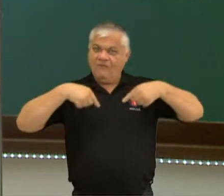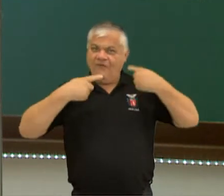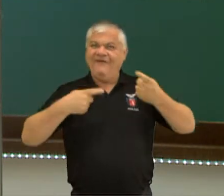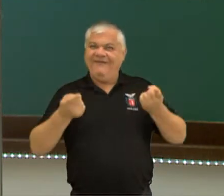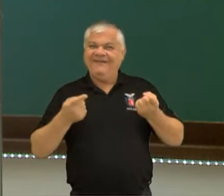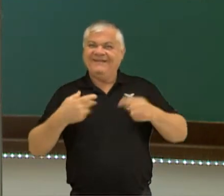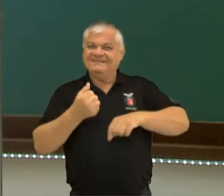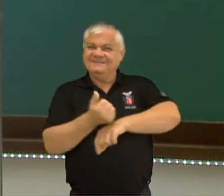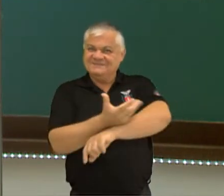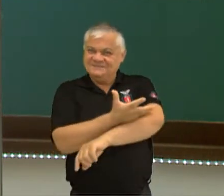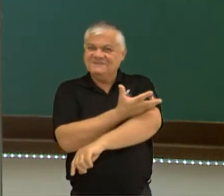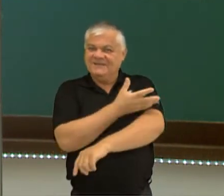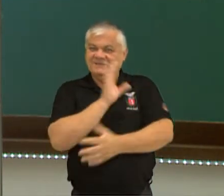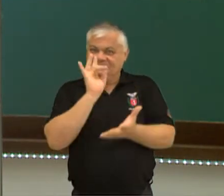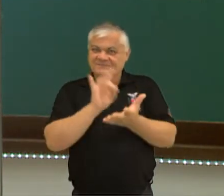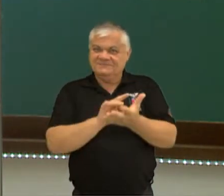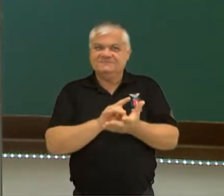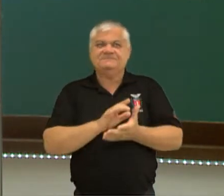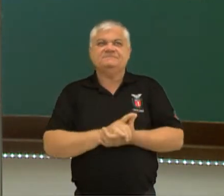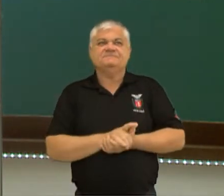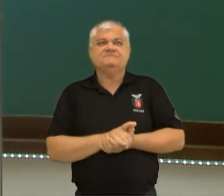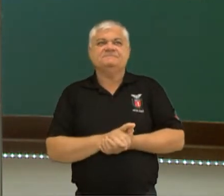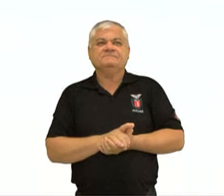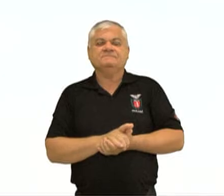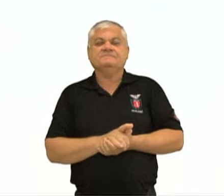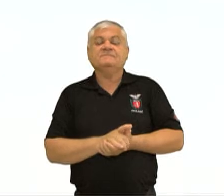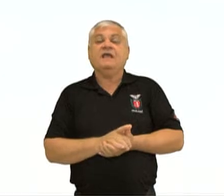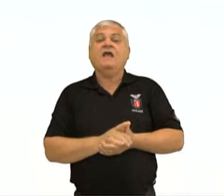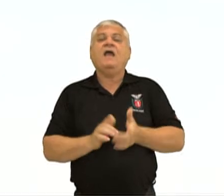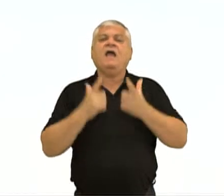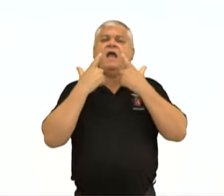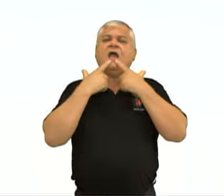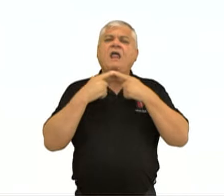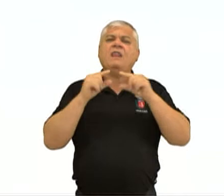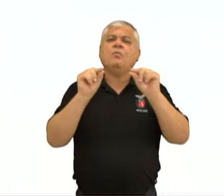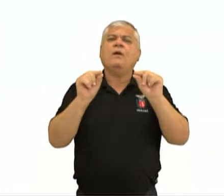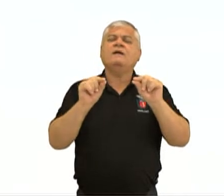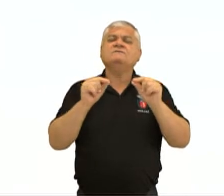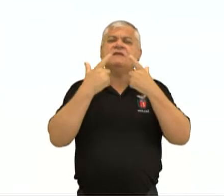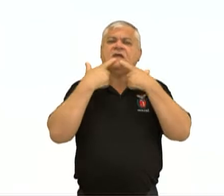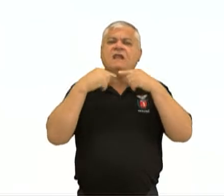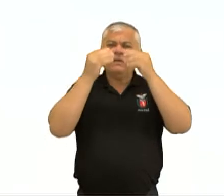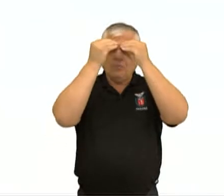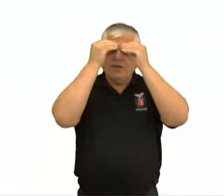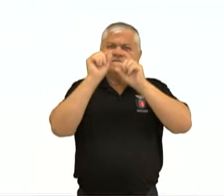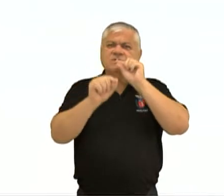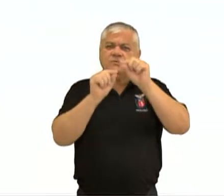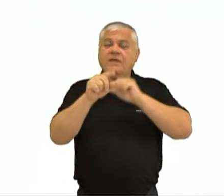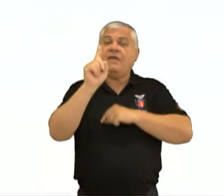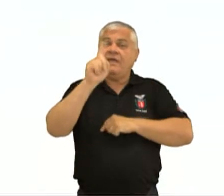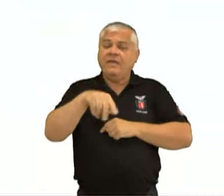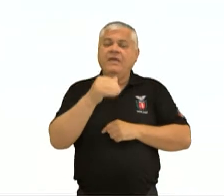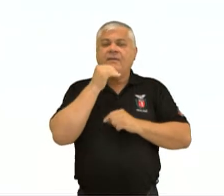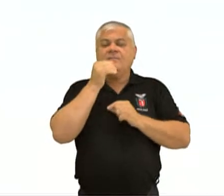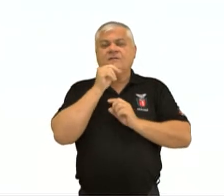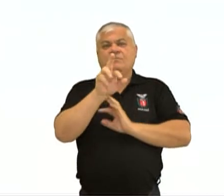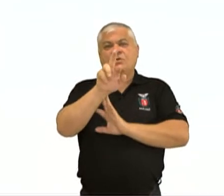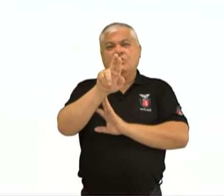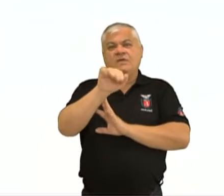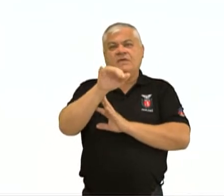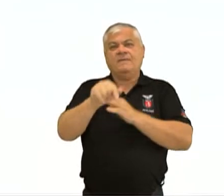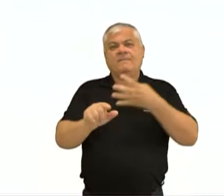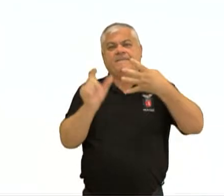sentimentos no leitor desse texto. A linguagem utilizada em um poema, ela pode ser baseada em rimas, não é